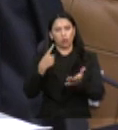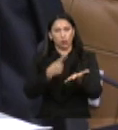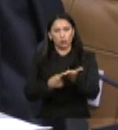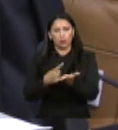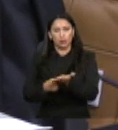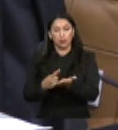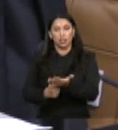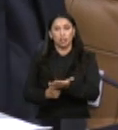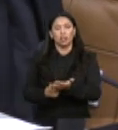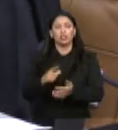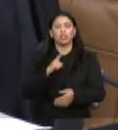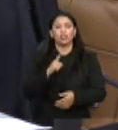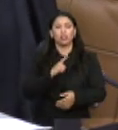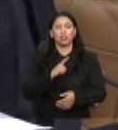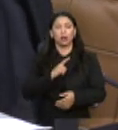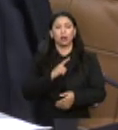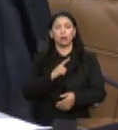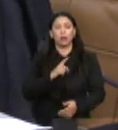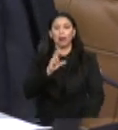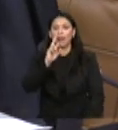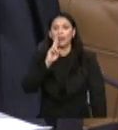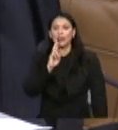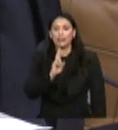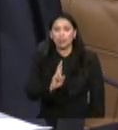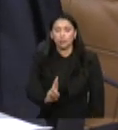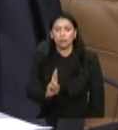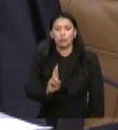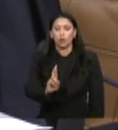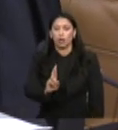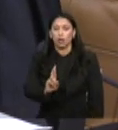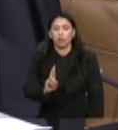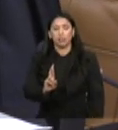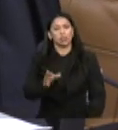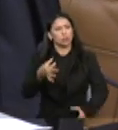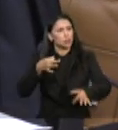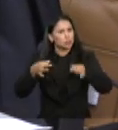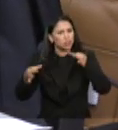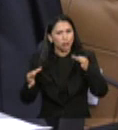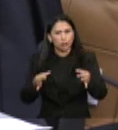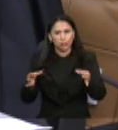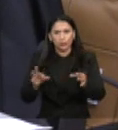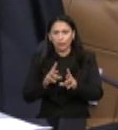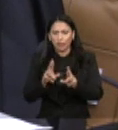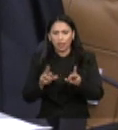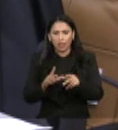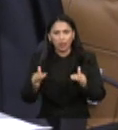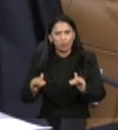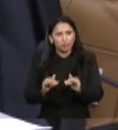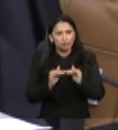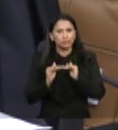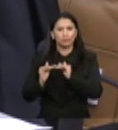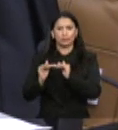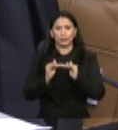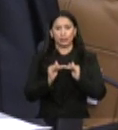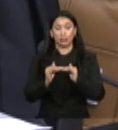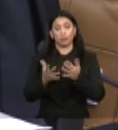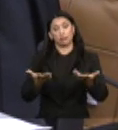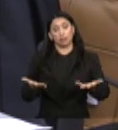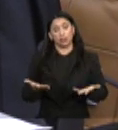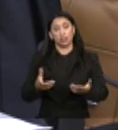interna internacional com a solução pacífica das controvérsias assim como defendia